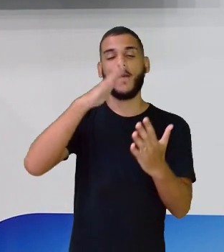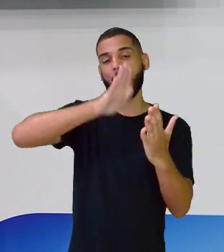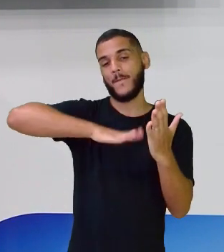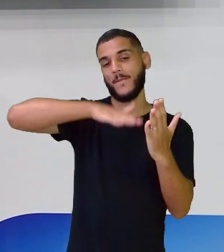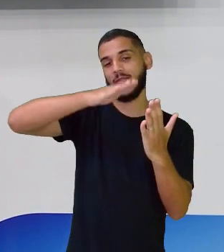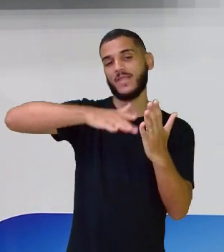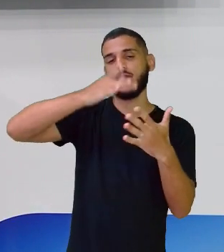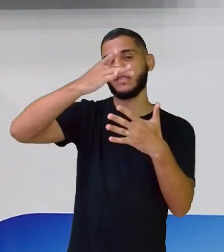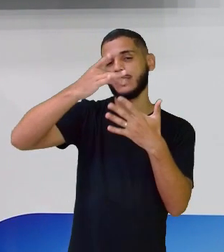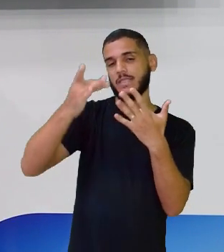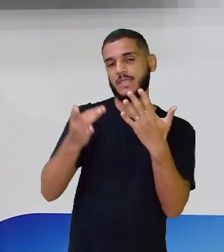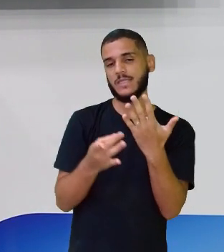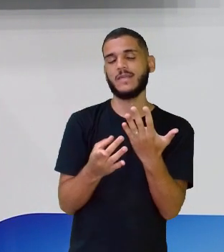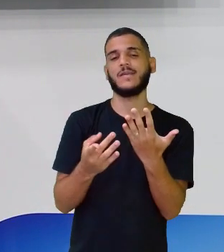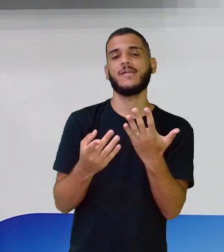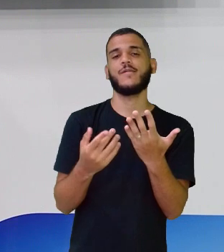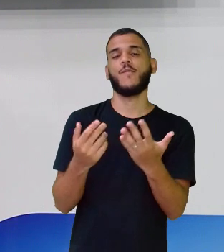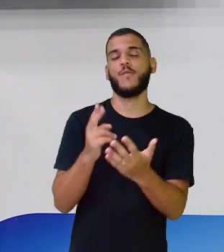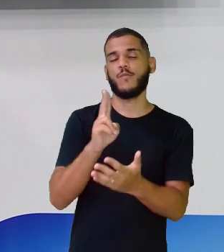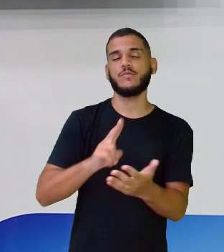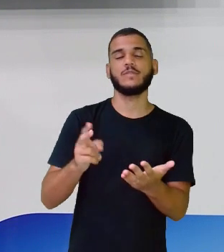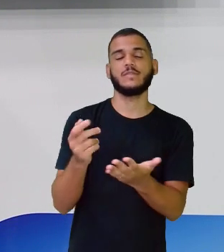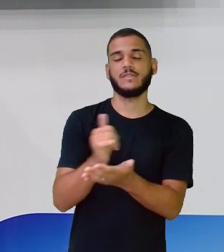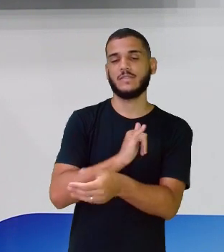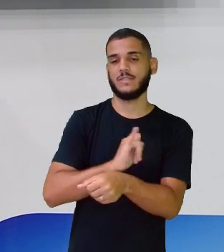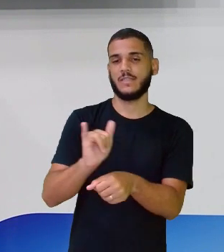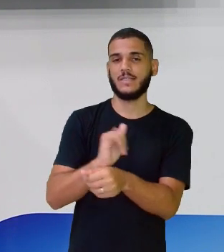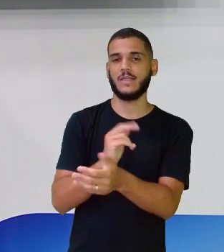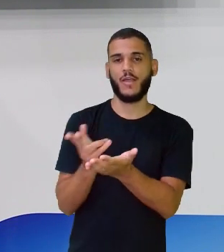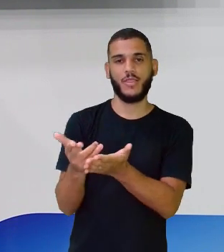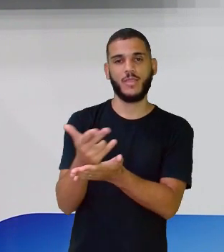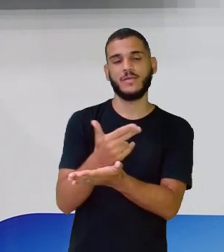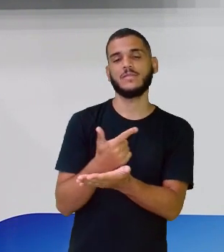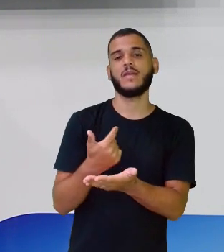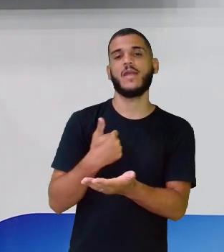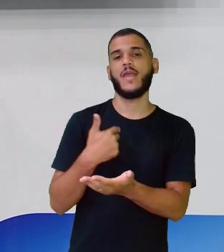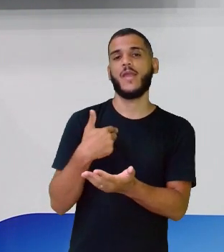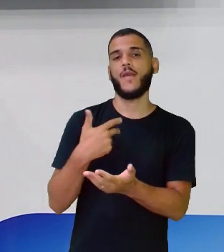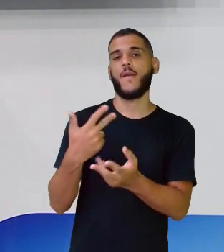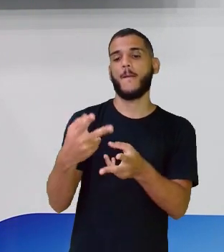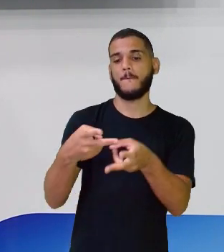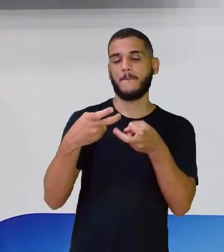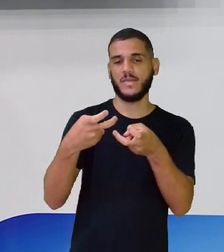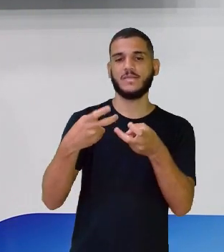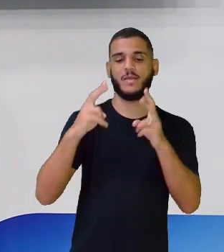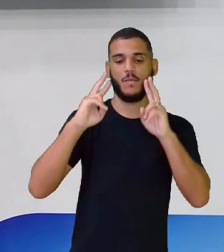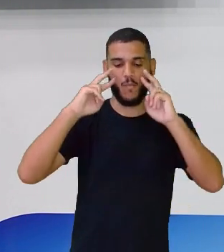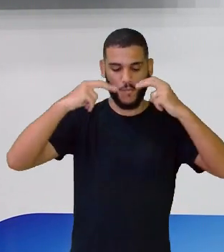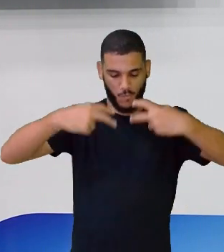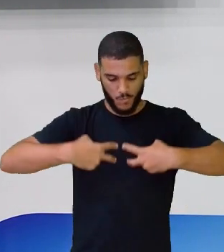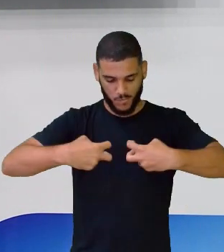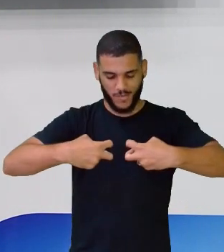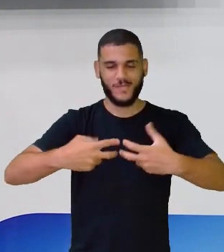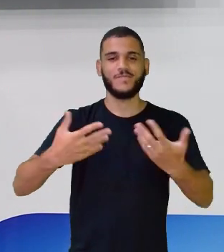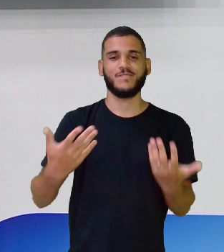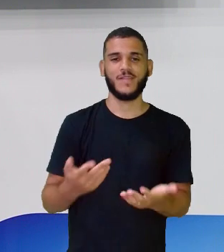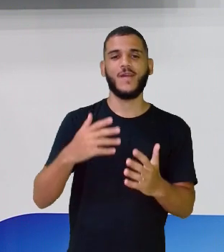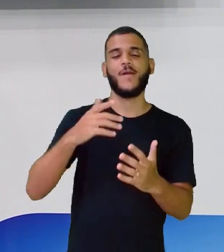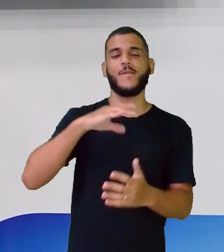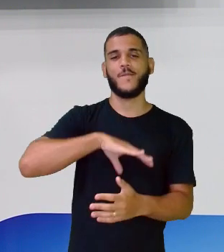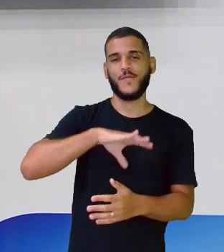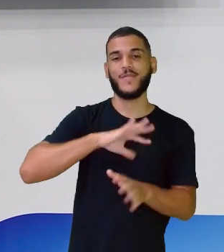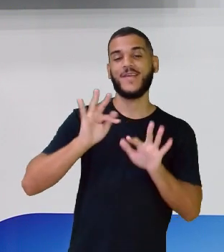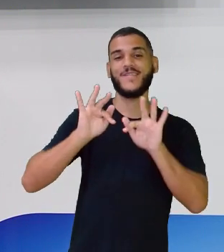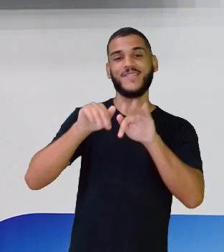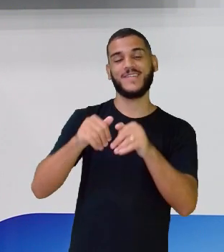ali, descrever através de um desenho, de formas, como eu me vejo. Nossa aula de língua portuguesa vai ficando